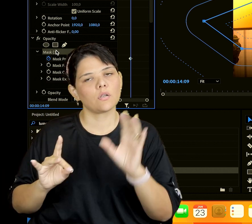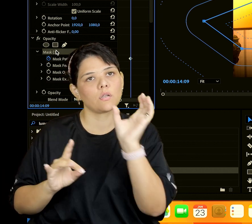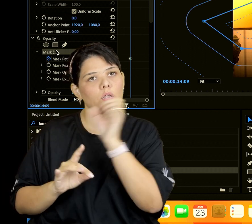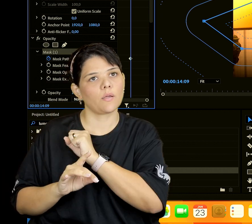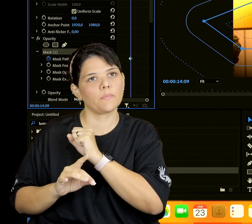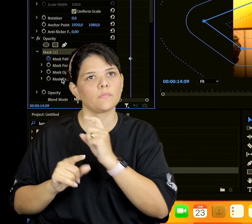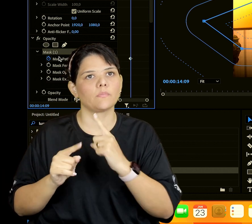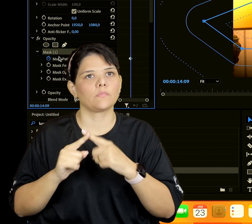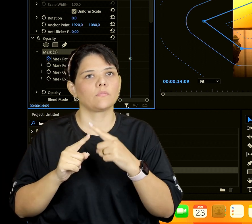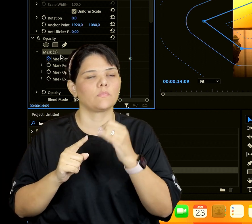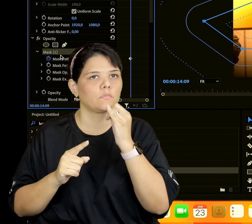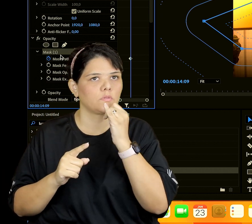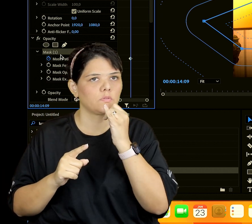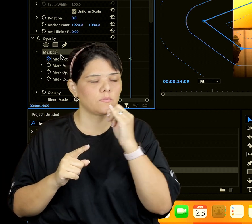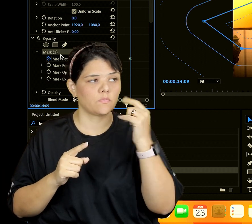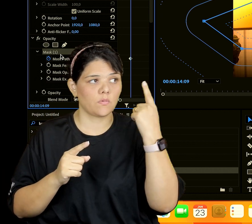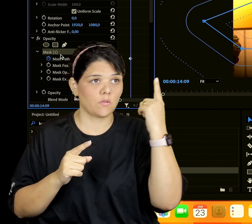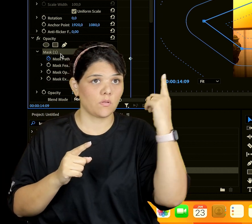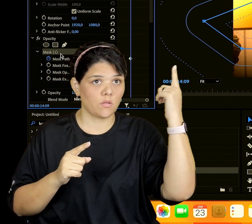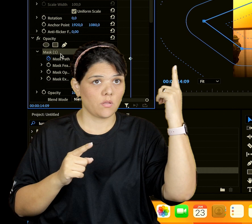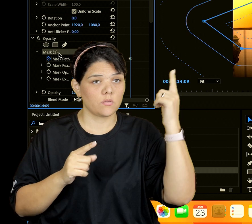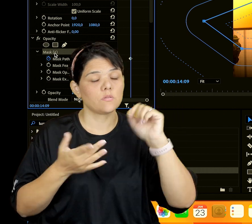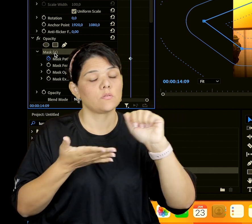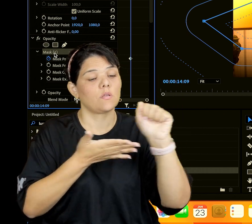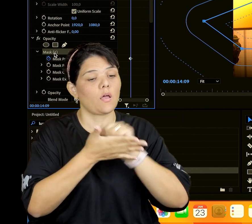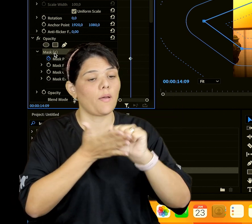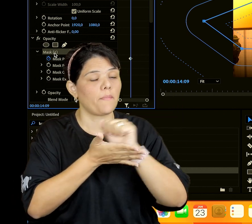Apaguei minha máscara de luz.